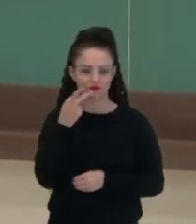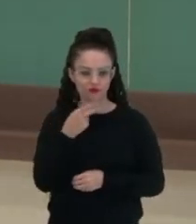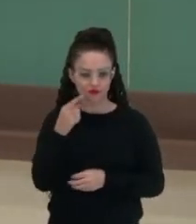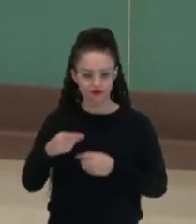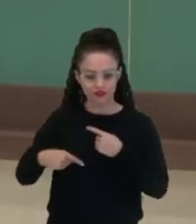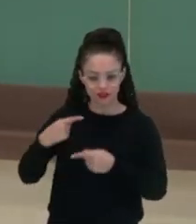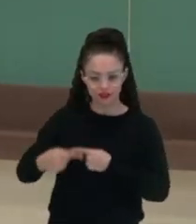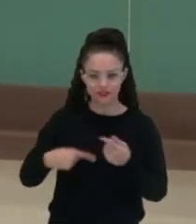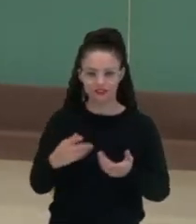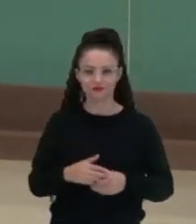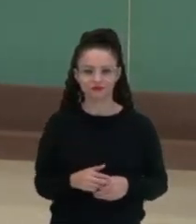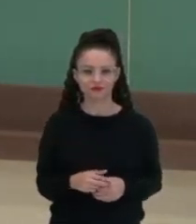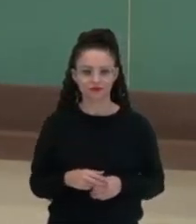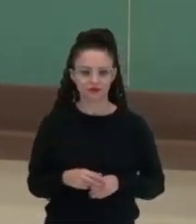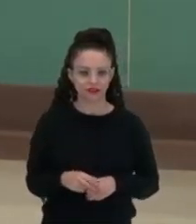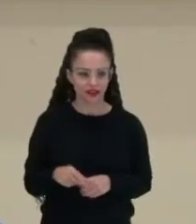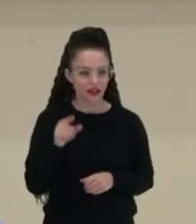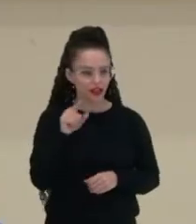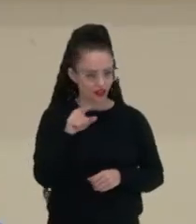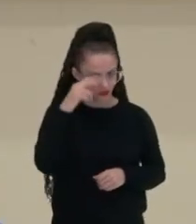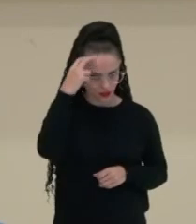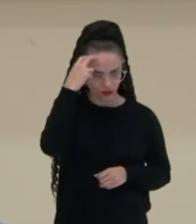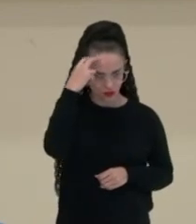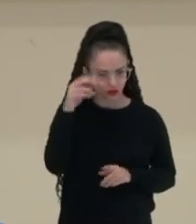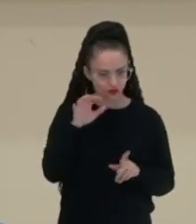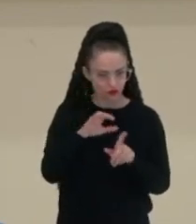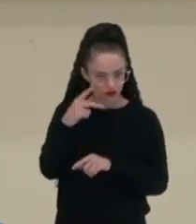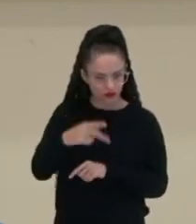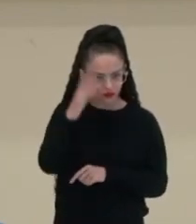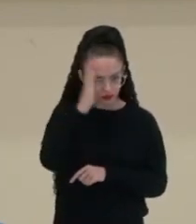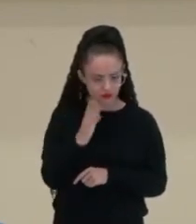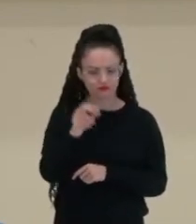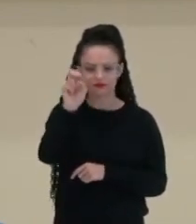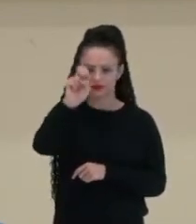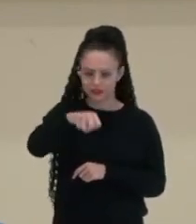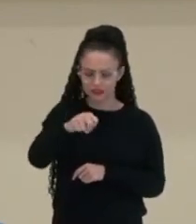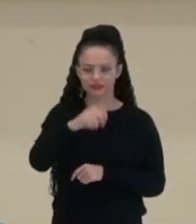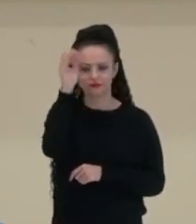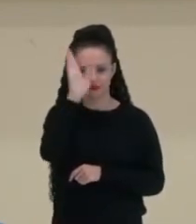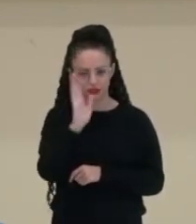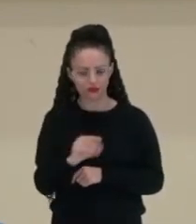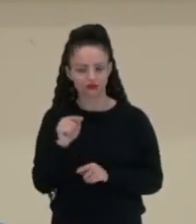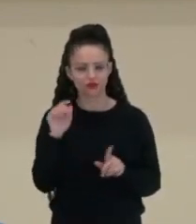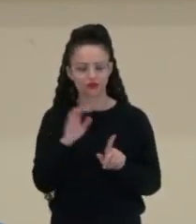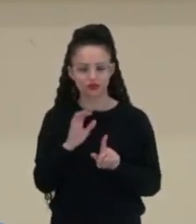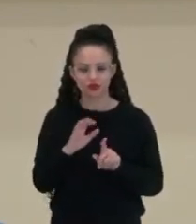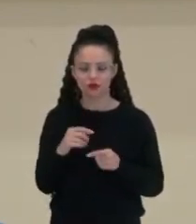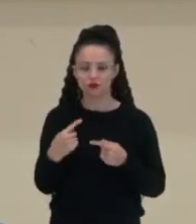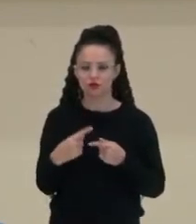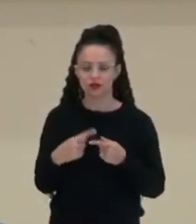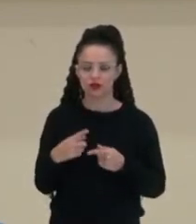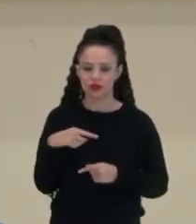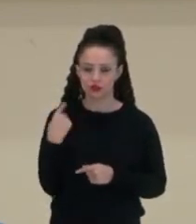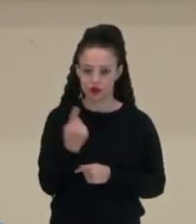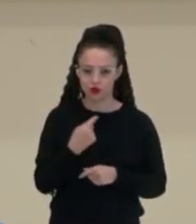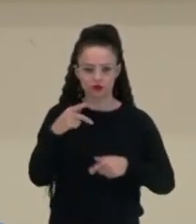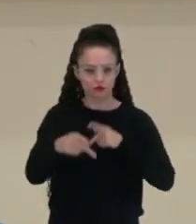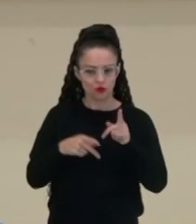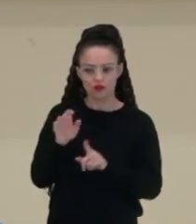através da fala. E essa cultura influenciou aqui no Brasil? Sim, influenciou, né? Assim como o nosso povo